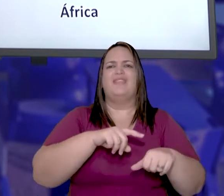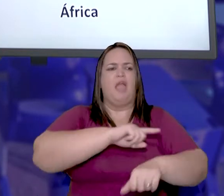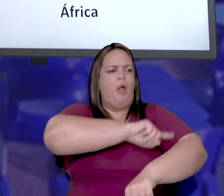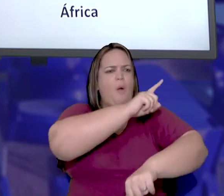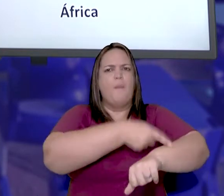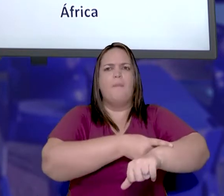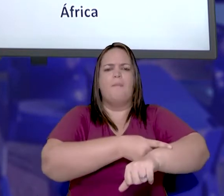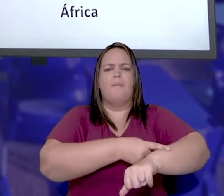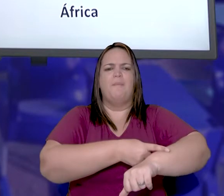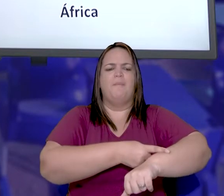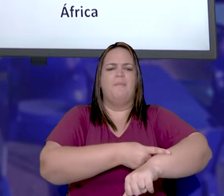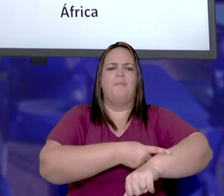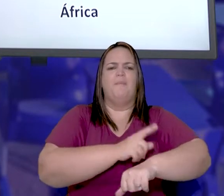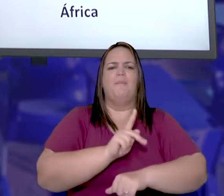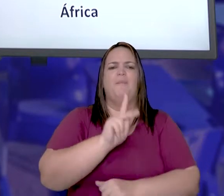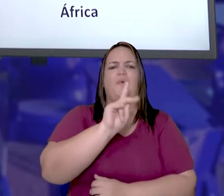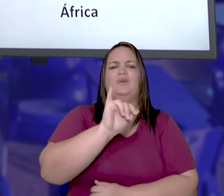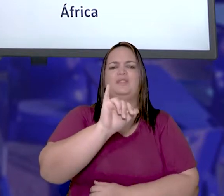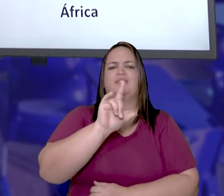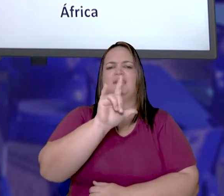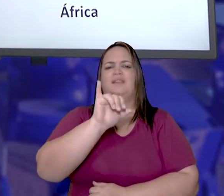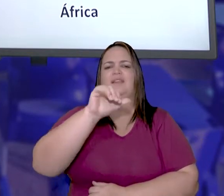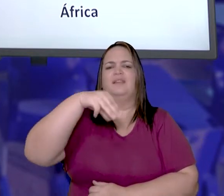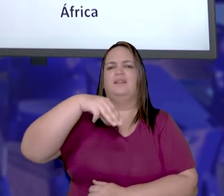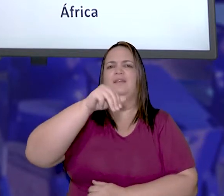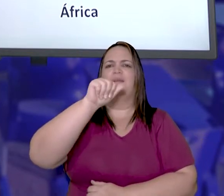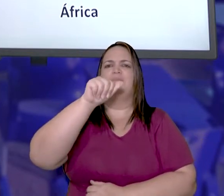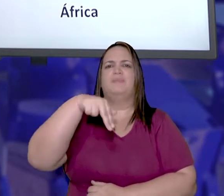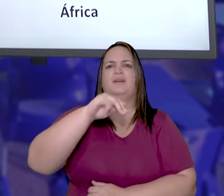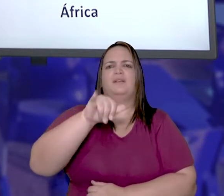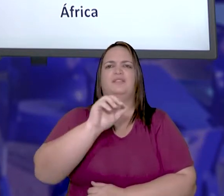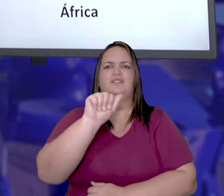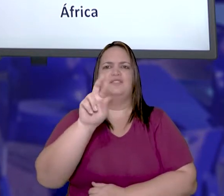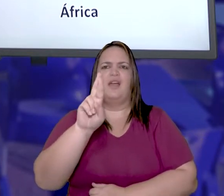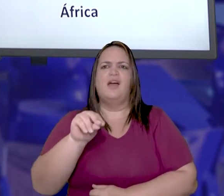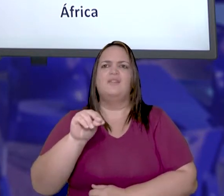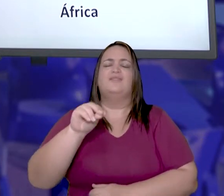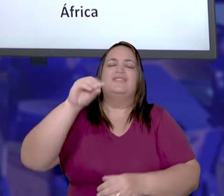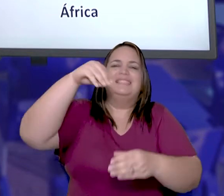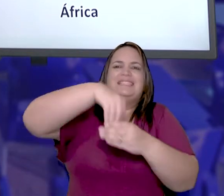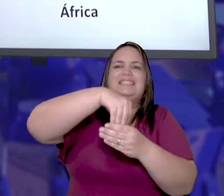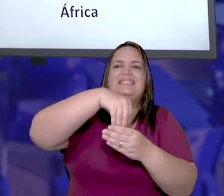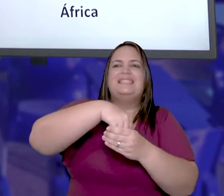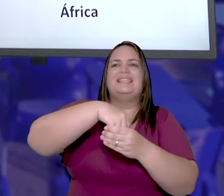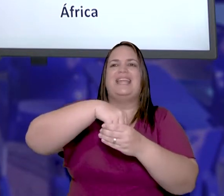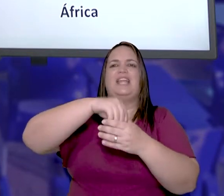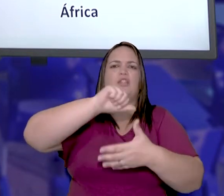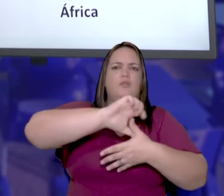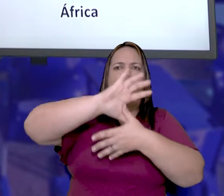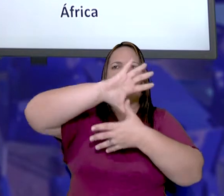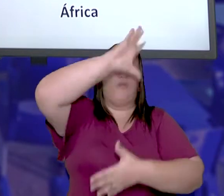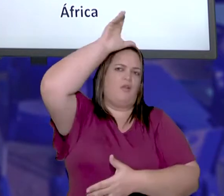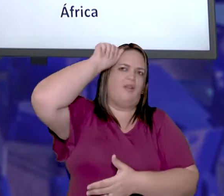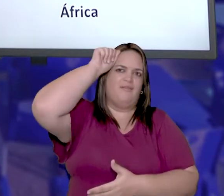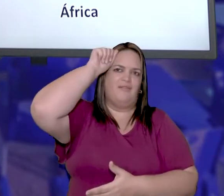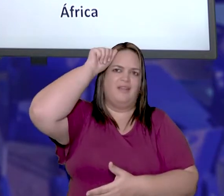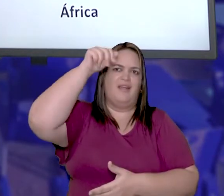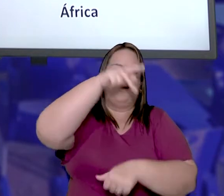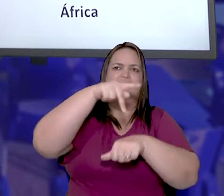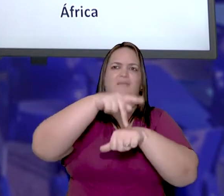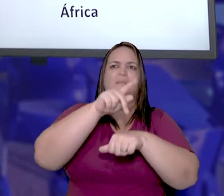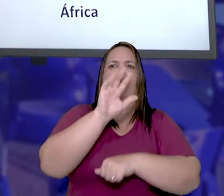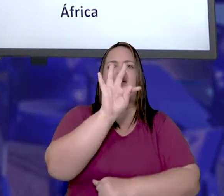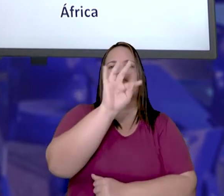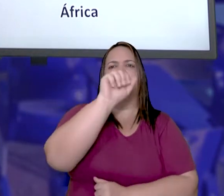Tanzânia, e a outra na Nigéria, também no continente africano. Isso, gente, tem que ficar muito